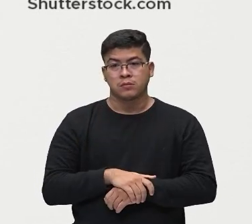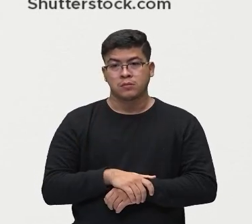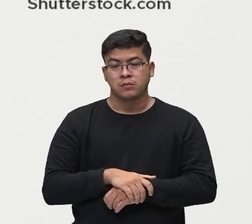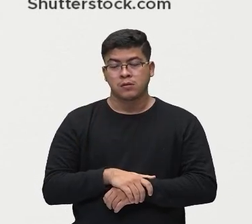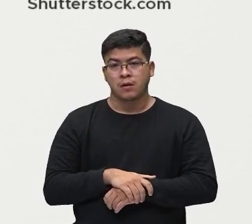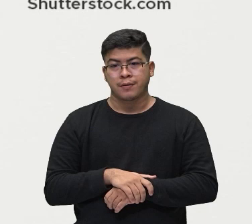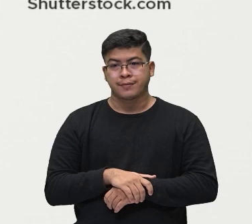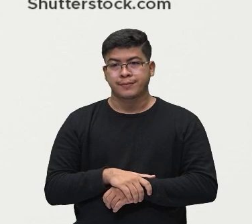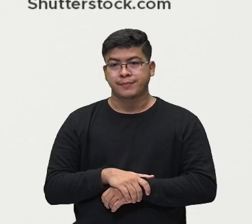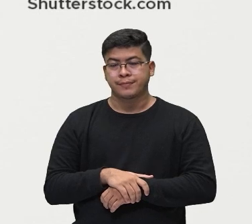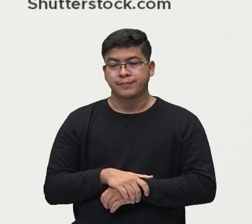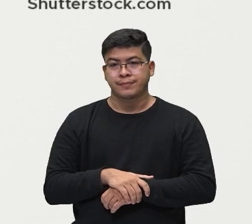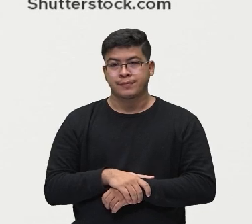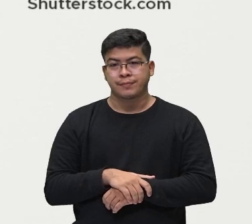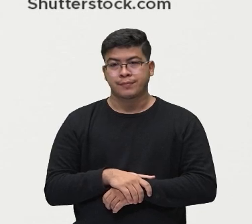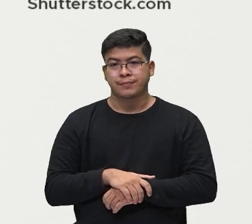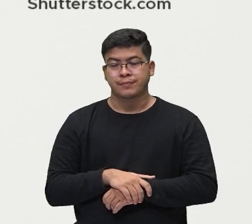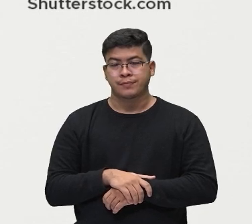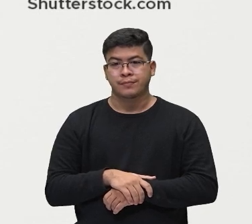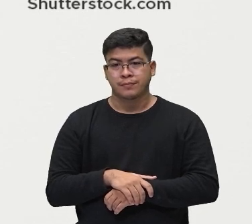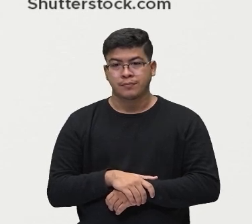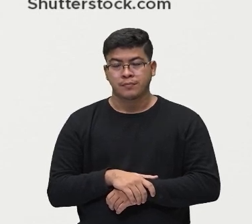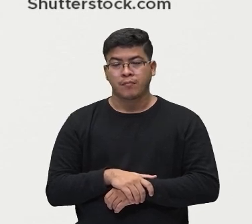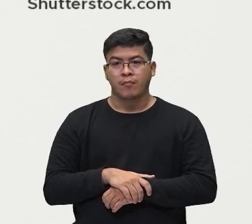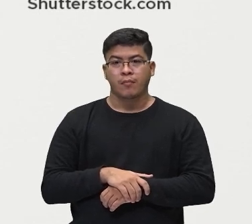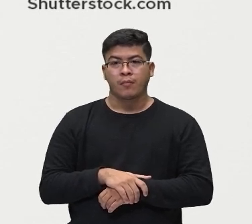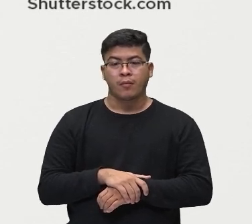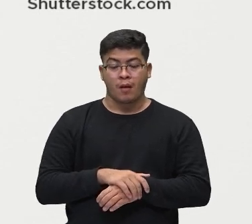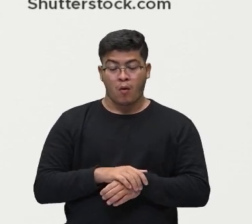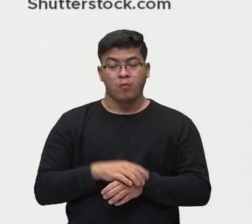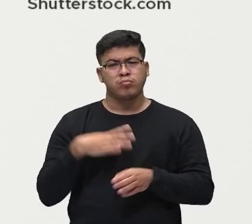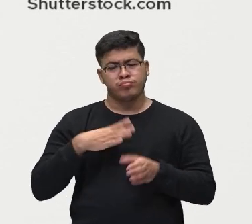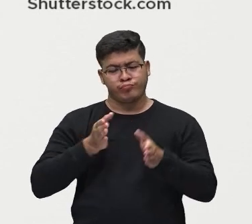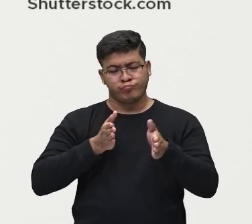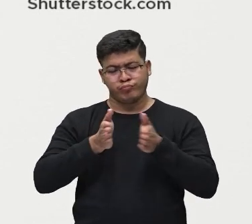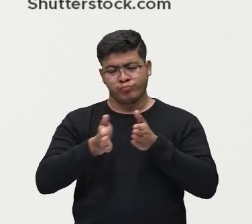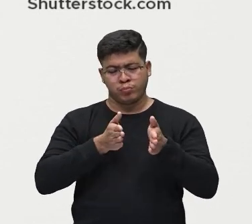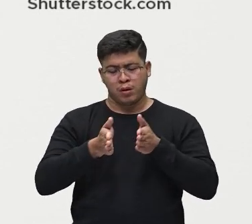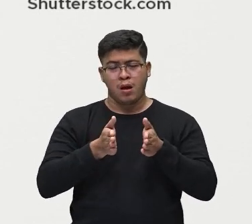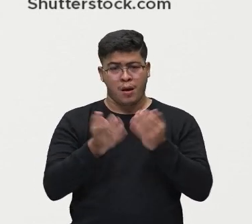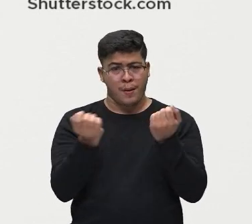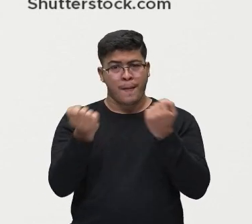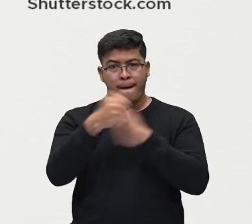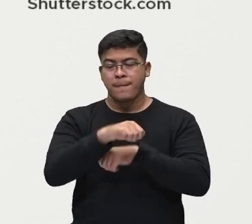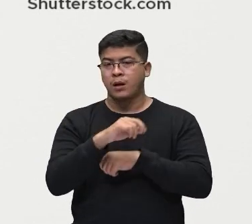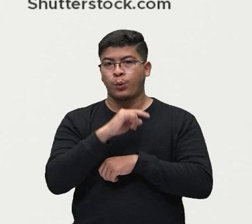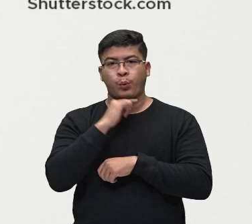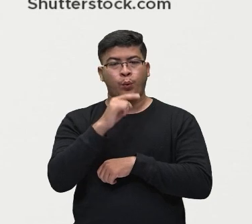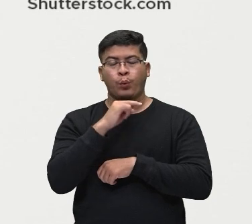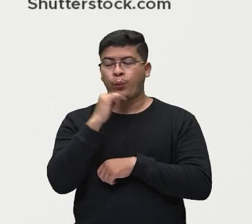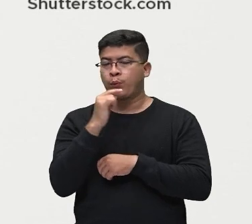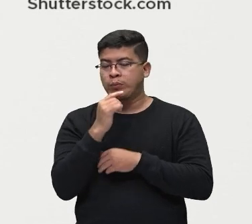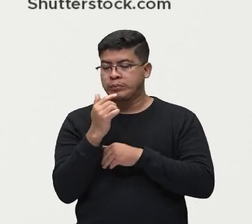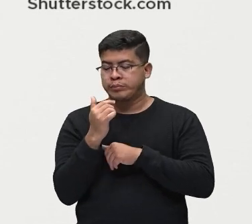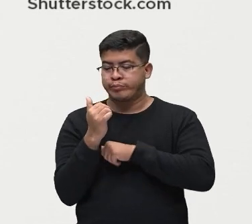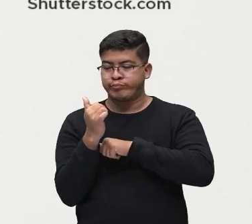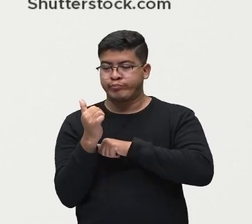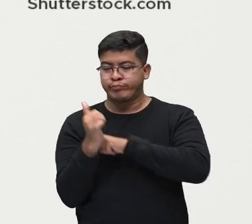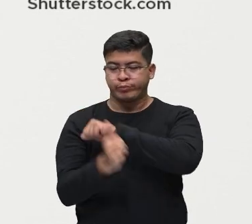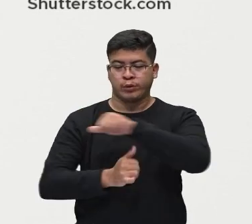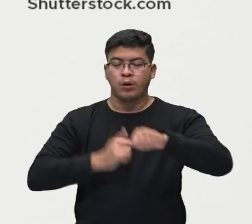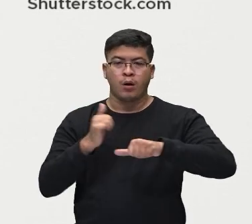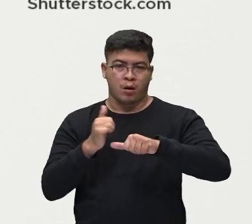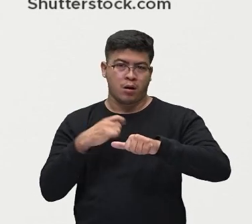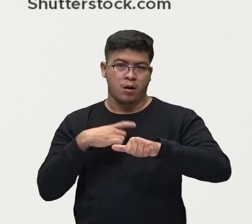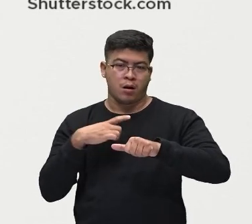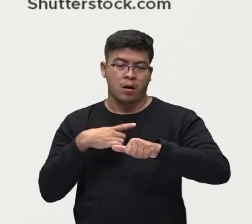nesse espaço que vai permitir que não aconteça essa troca de